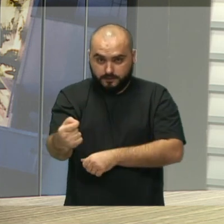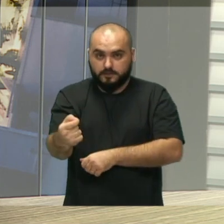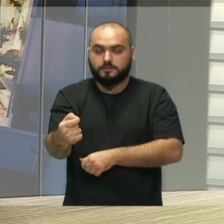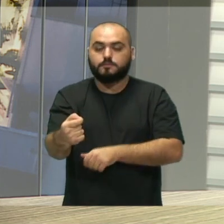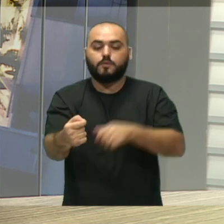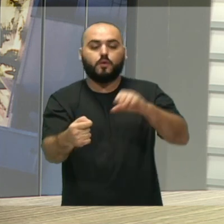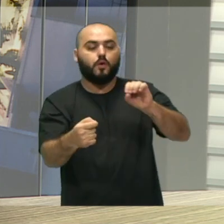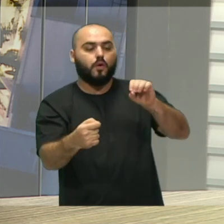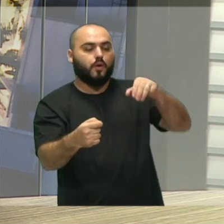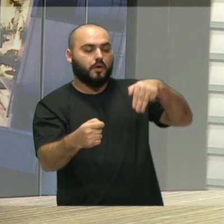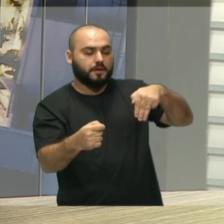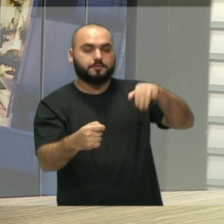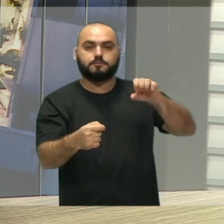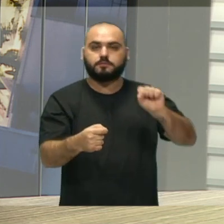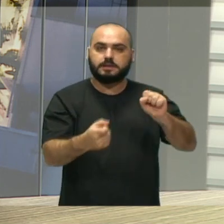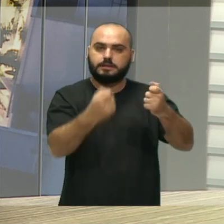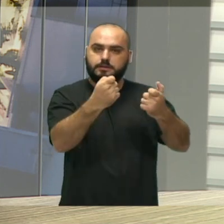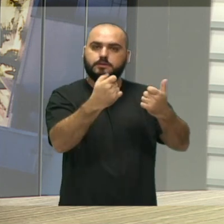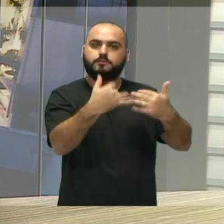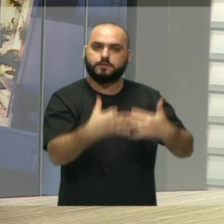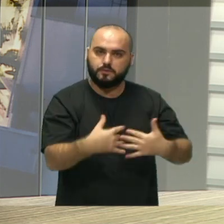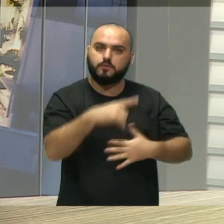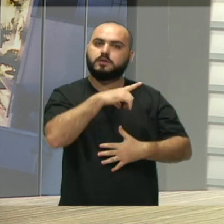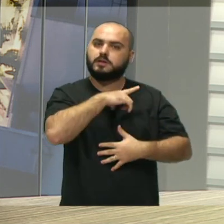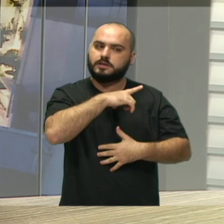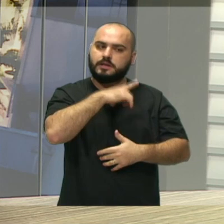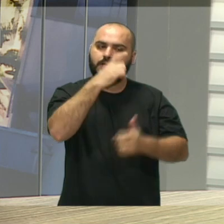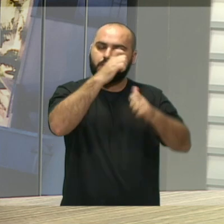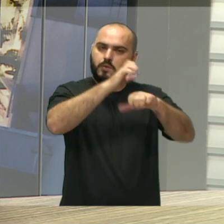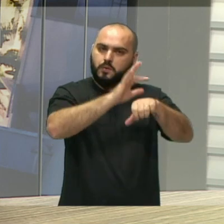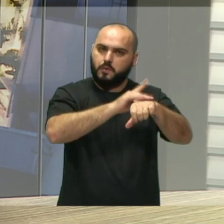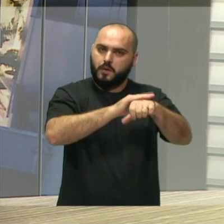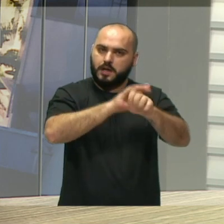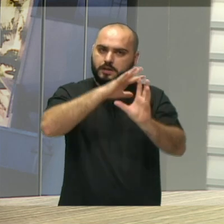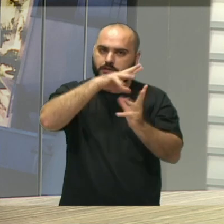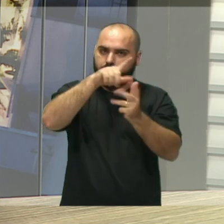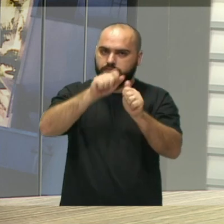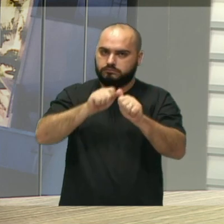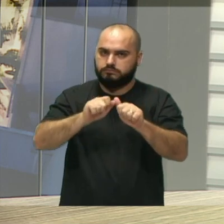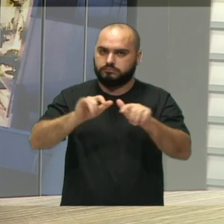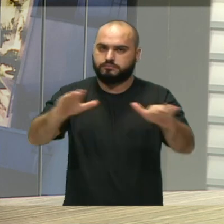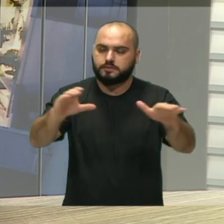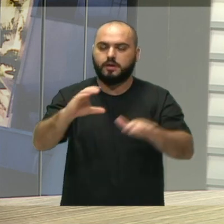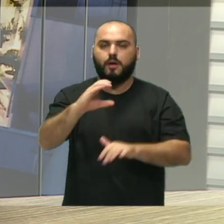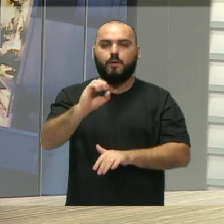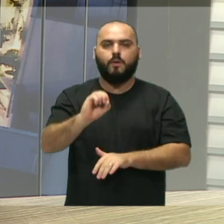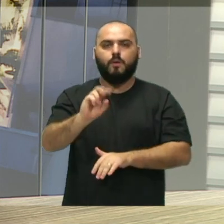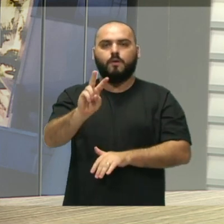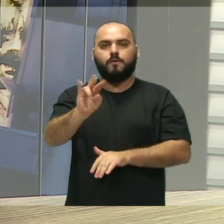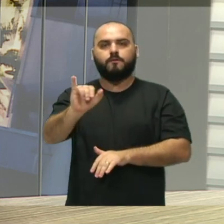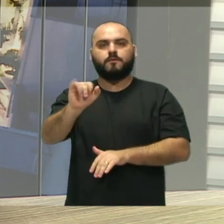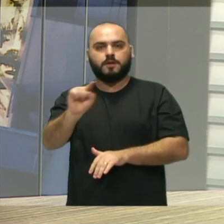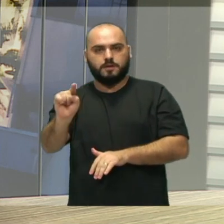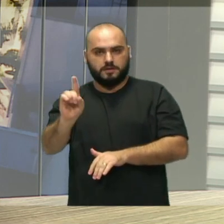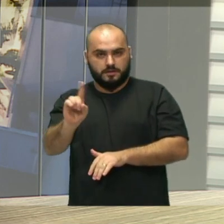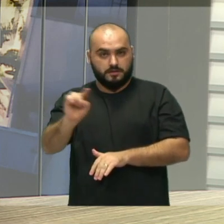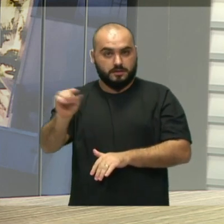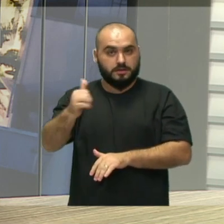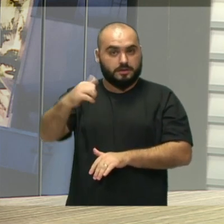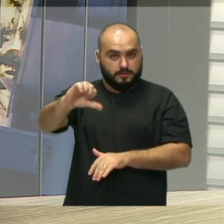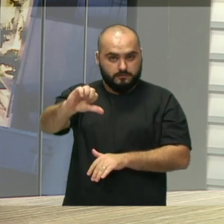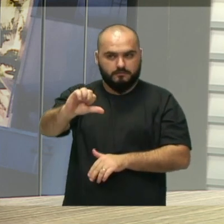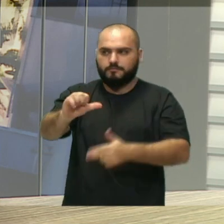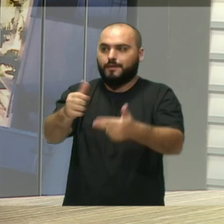que o planeta estava prestes a passar por uma pandemia de uma nova doença, a Covid-19, que muitas pessoas tiveram que